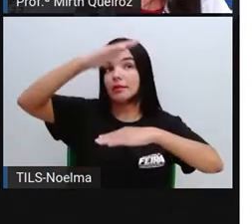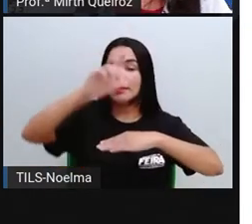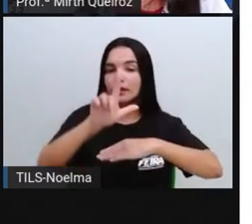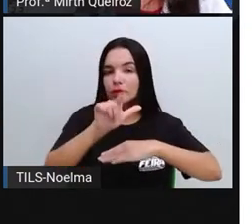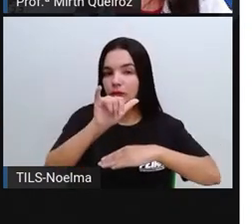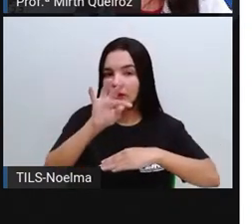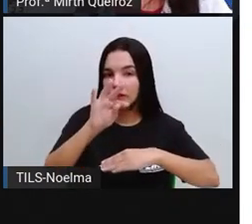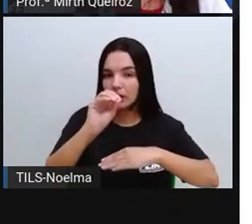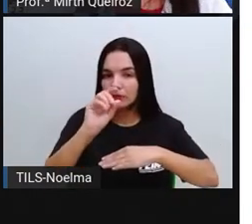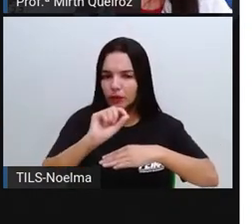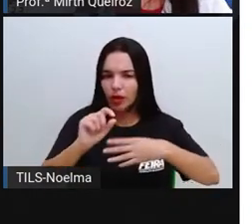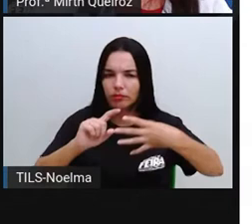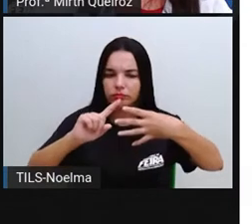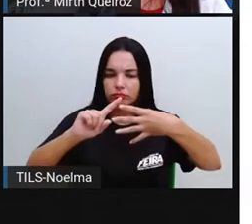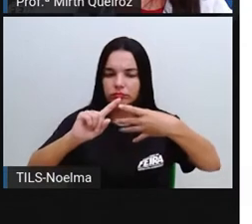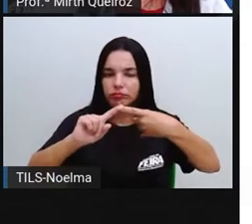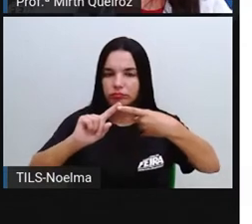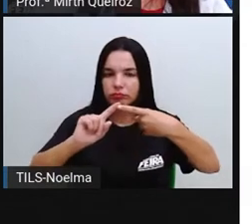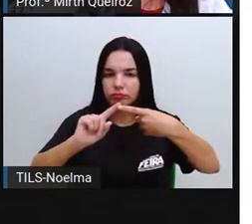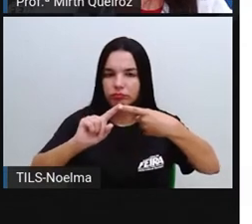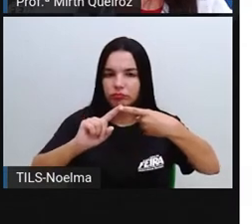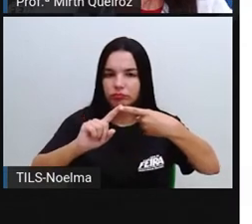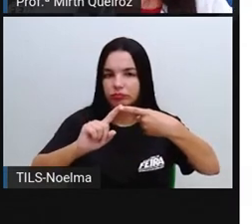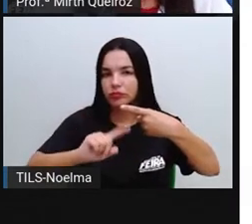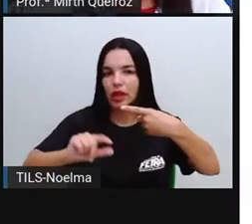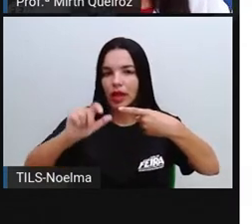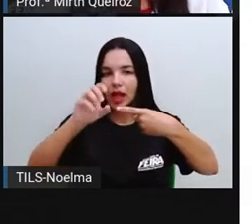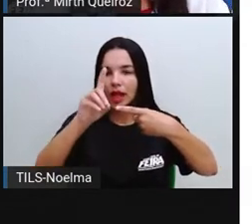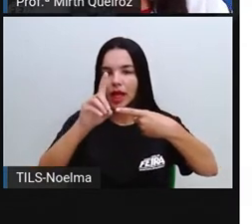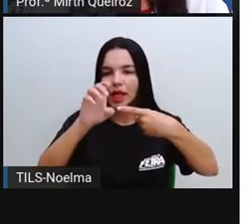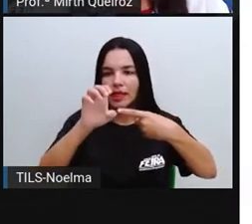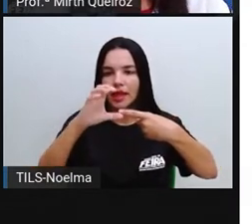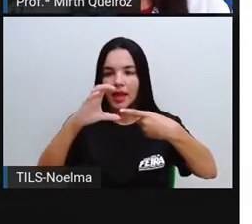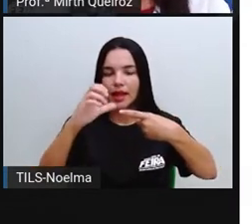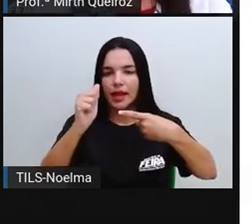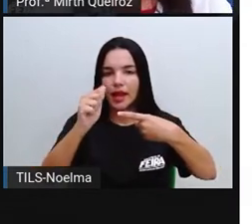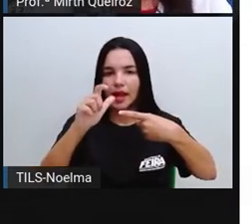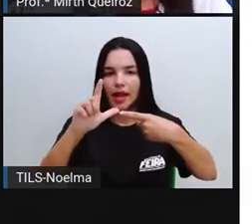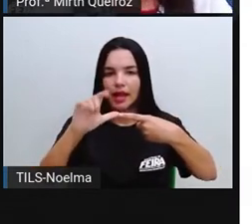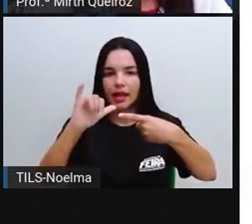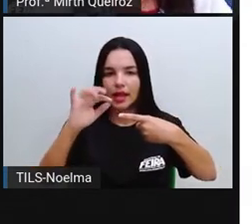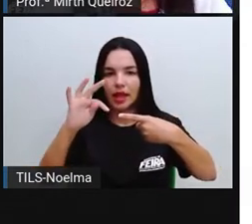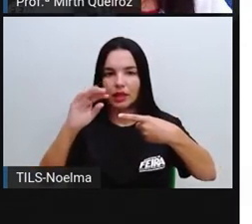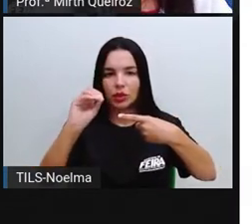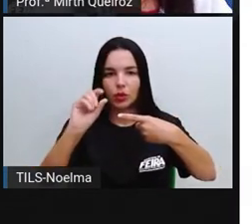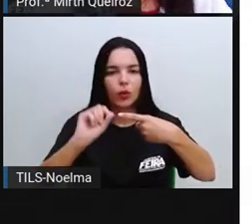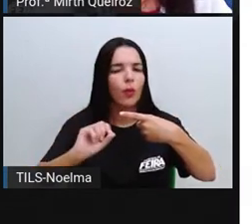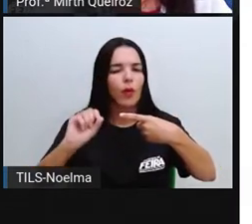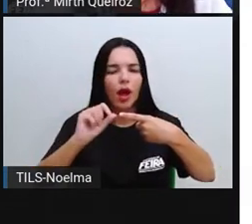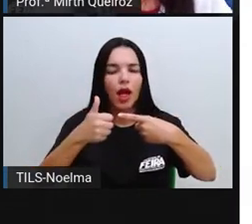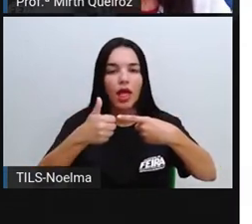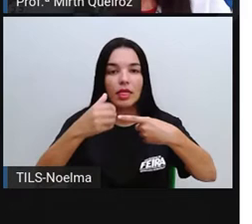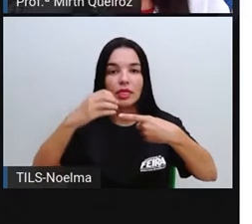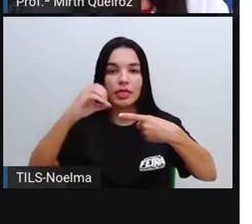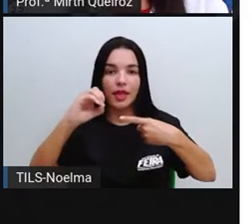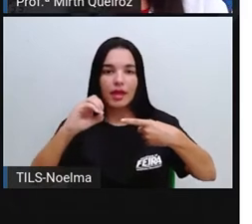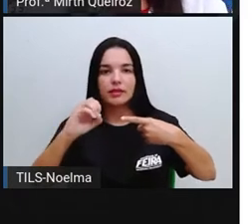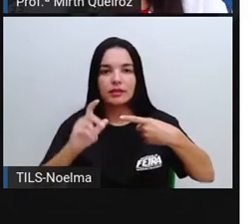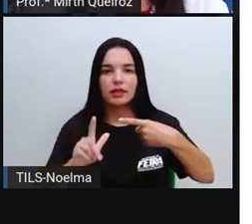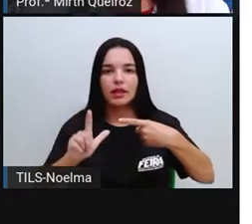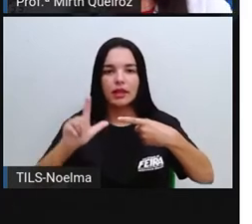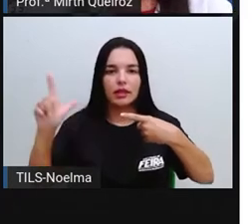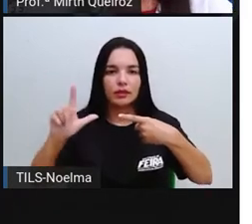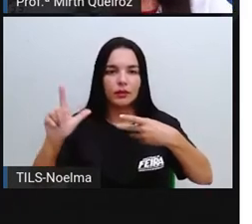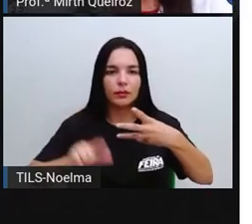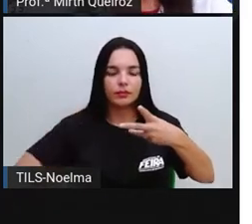ter 10 litros. Um hectolitro tem 100 litros. Um quilolitro equivale a 1.000 litros,